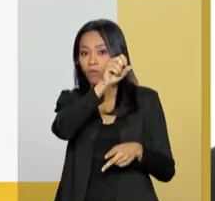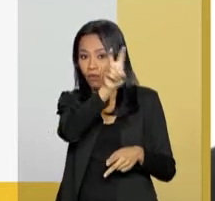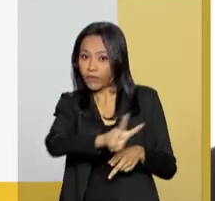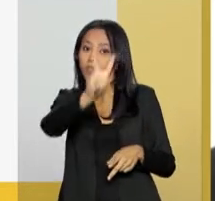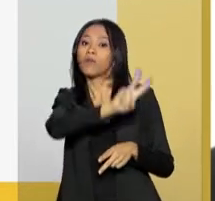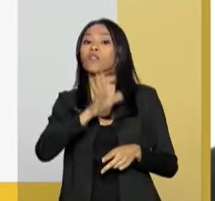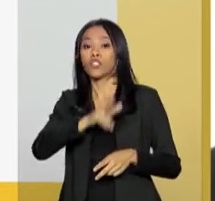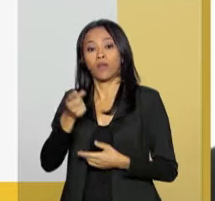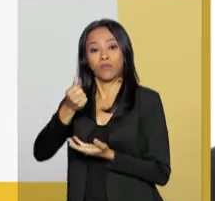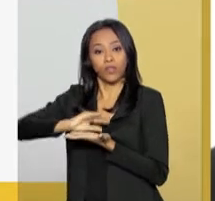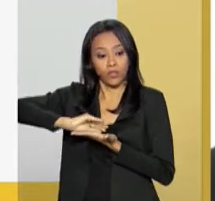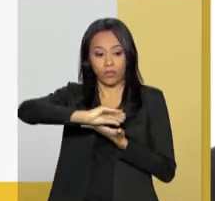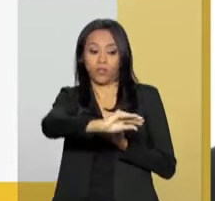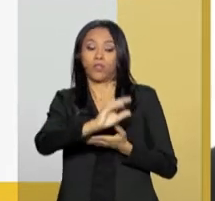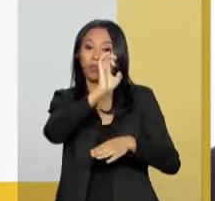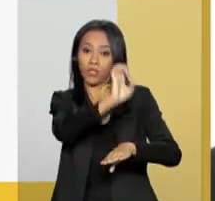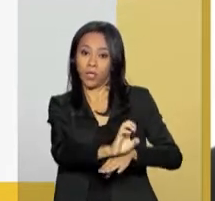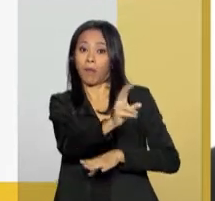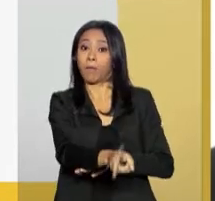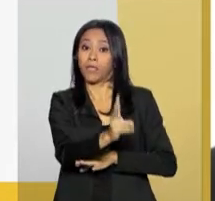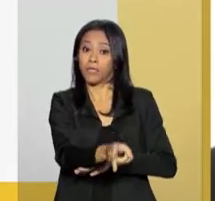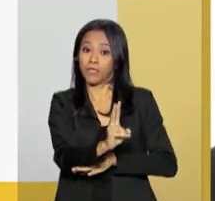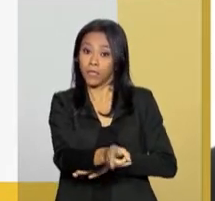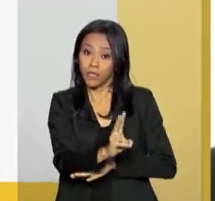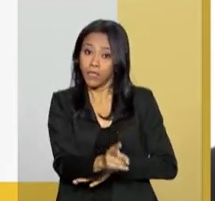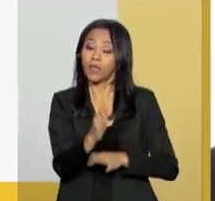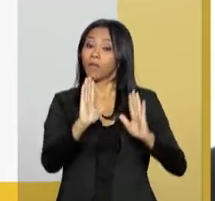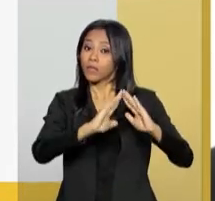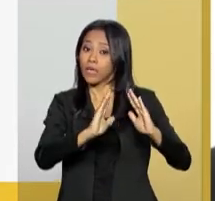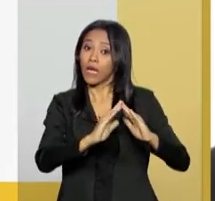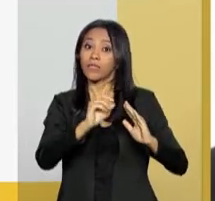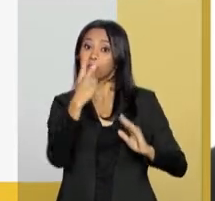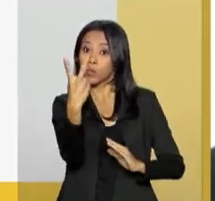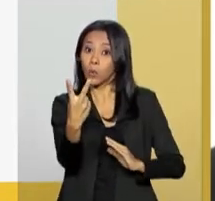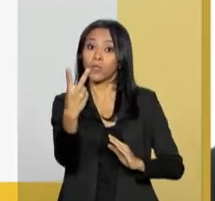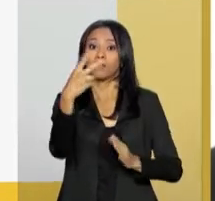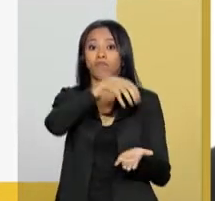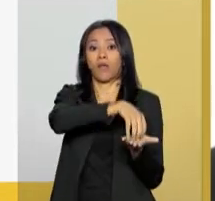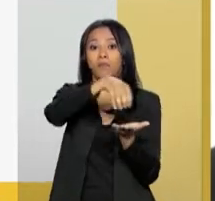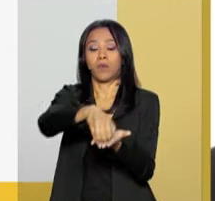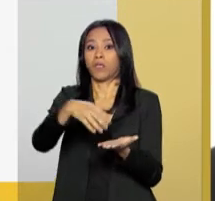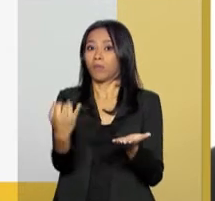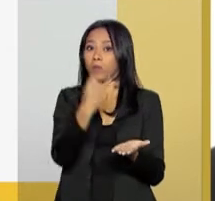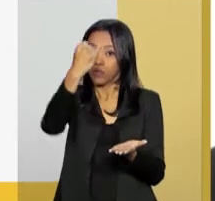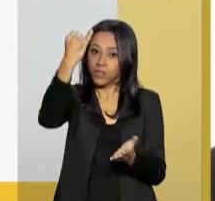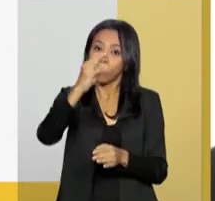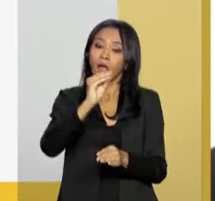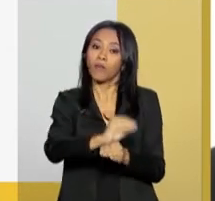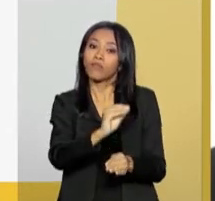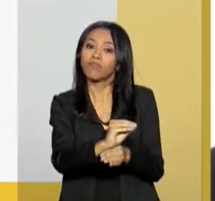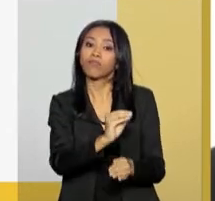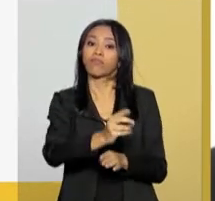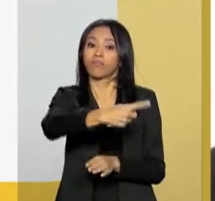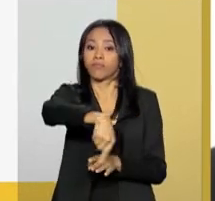de Roraima para manter os abrigos. Tem dois abrigos grandes, importantes, lá em Boa Vista. Estamos vendo o que é